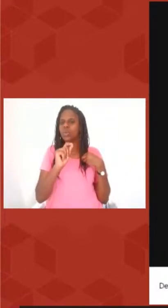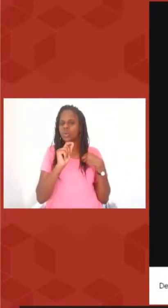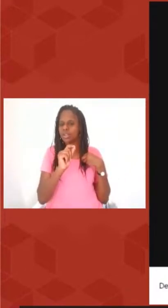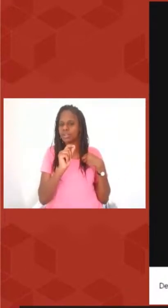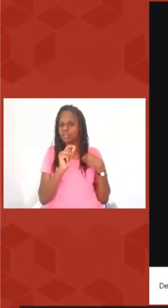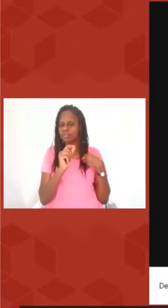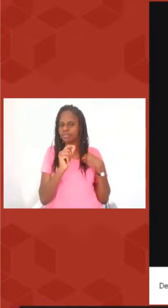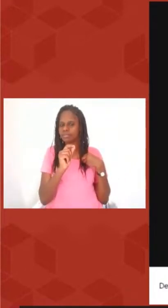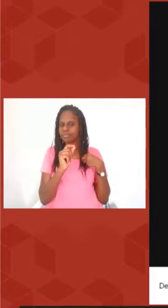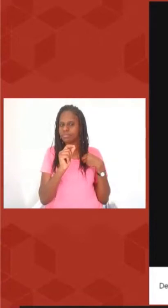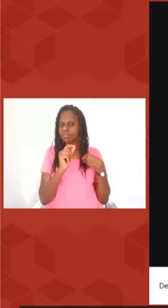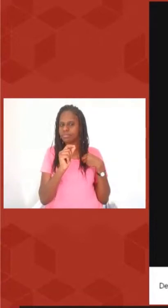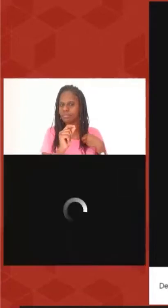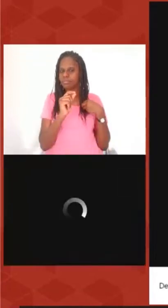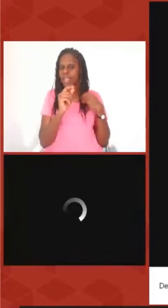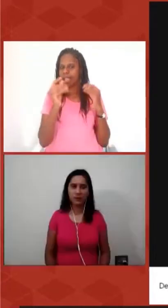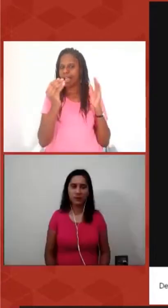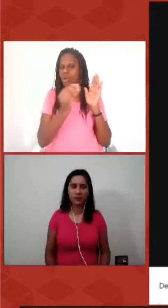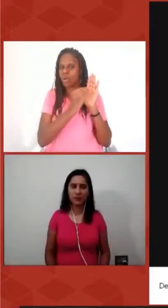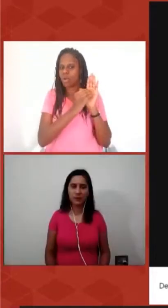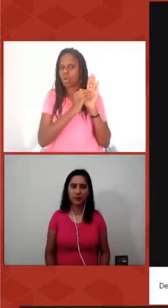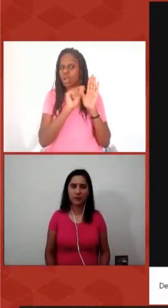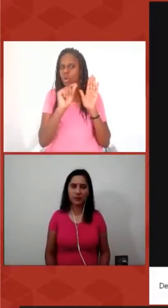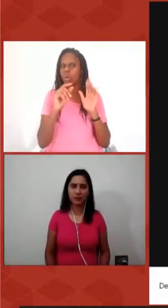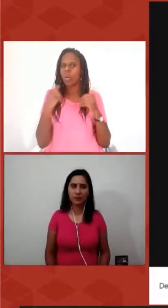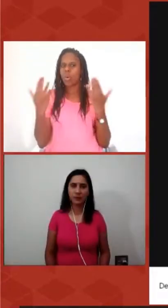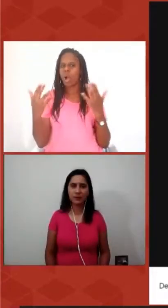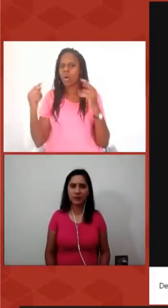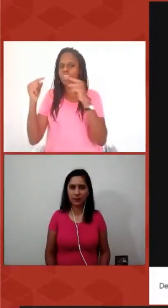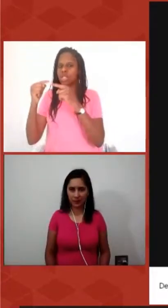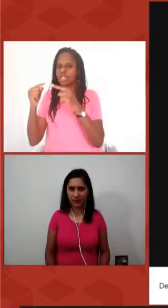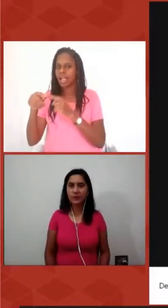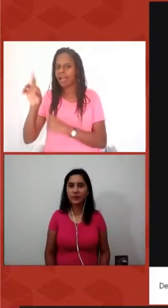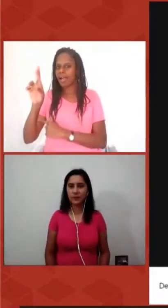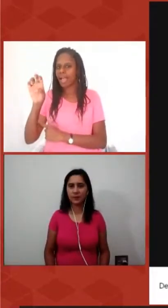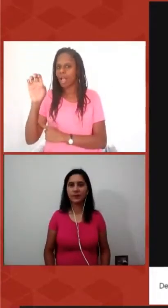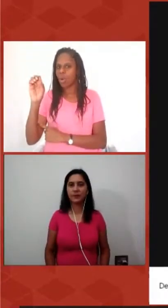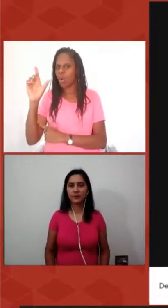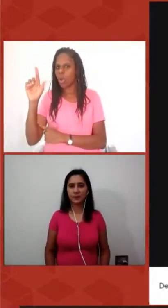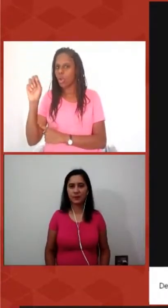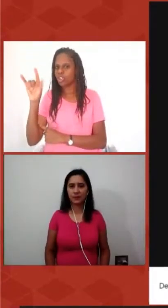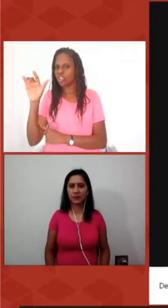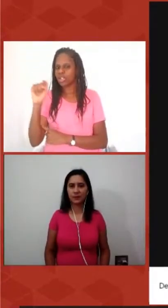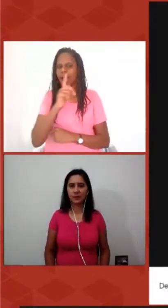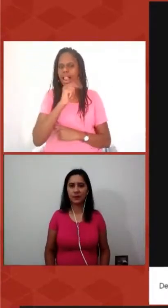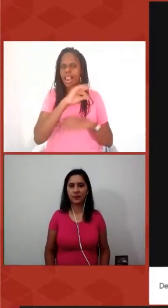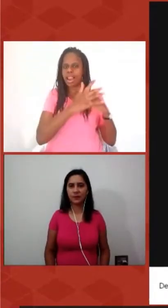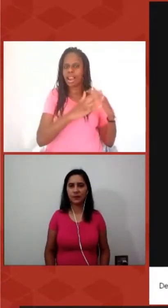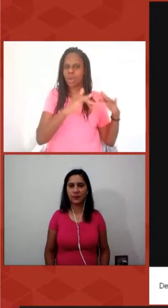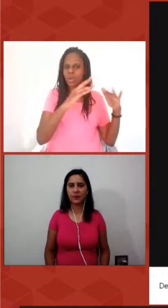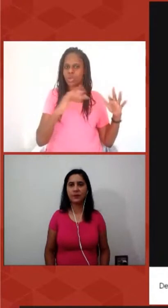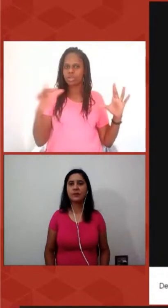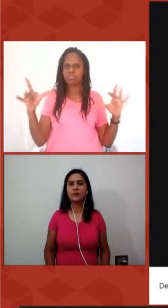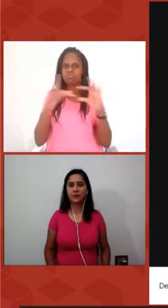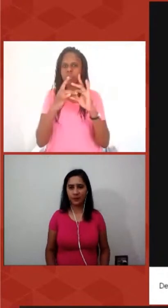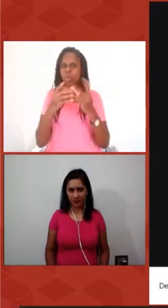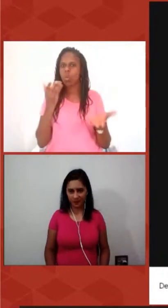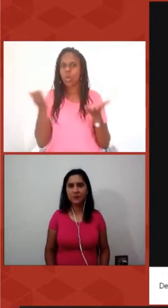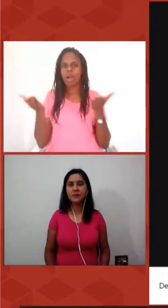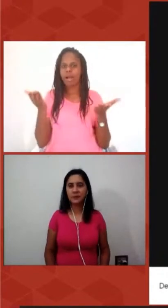assim, eu colocaria qual é a associação entre a reologia e os líquidos, para ser um pouco